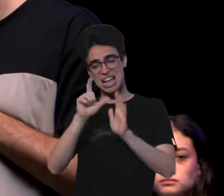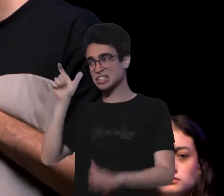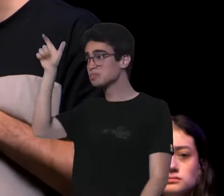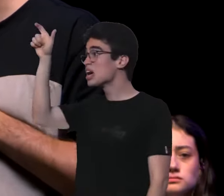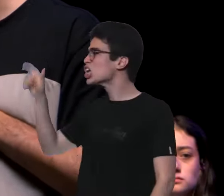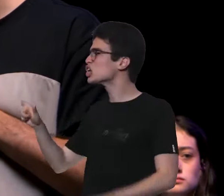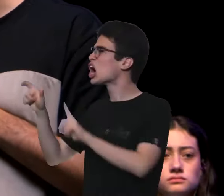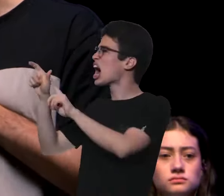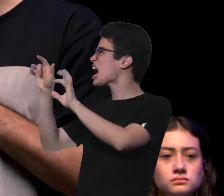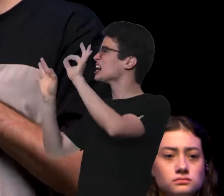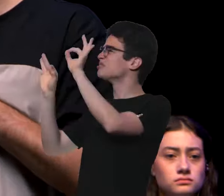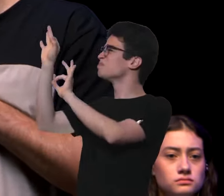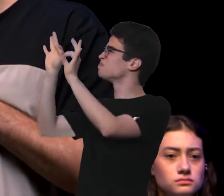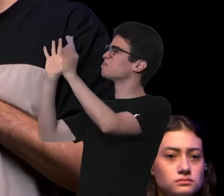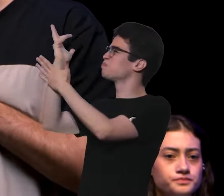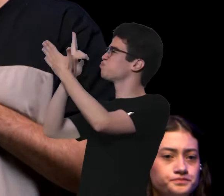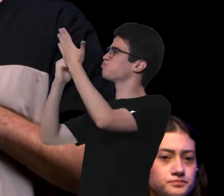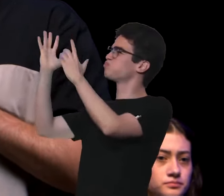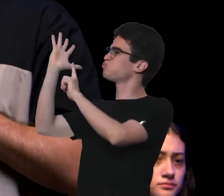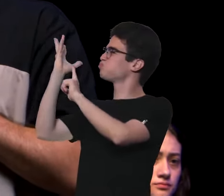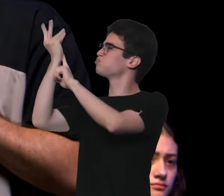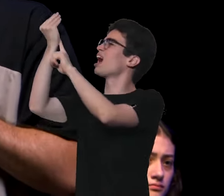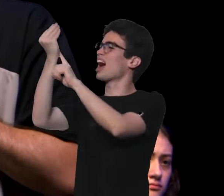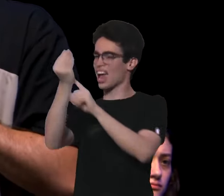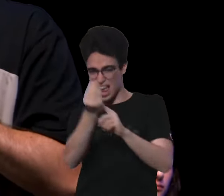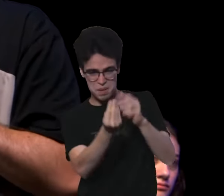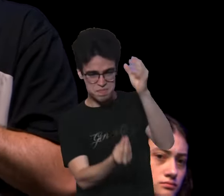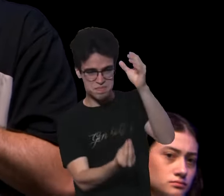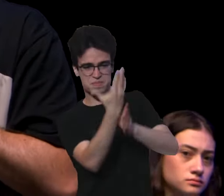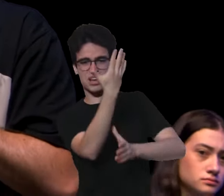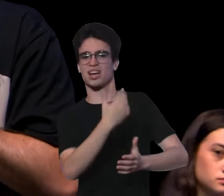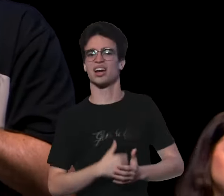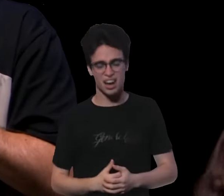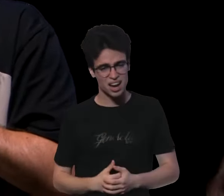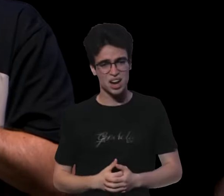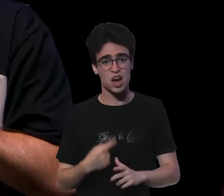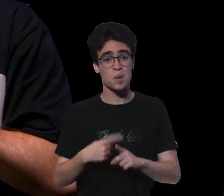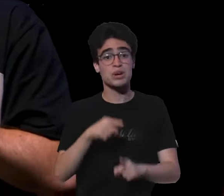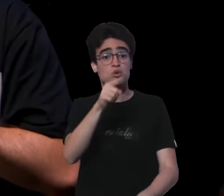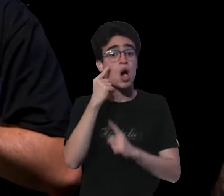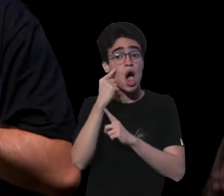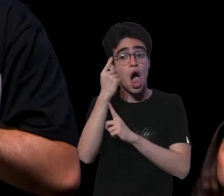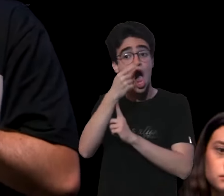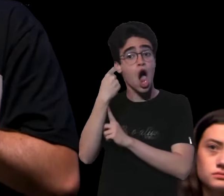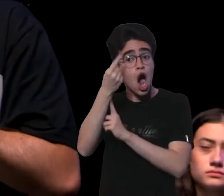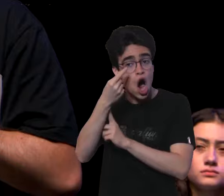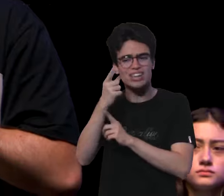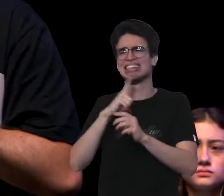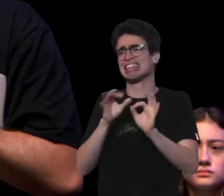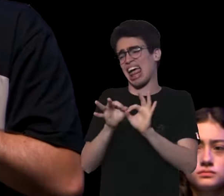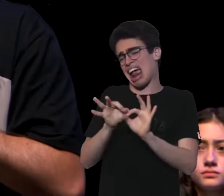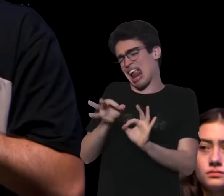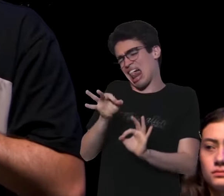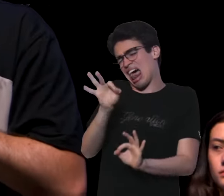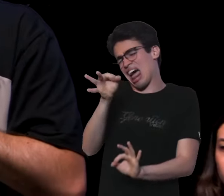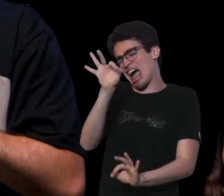isso. Só os seus olhos dariam uma enciclopédia do tamanho dessa igreja para estudar os seus olhos. Você sabia